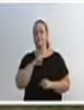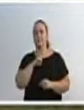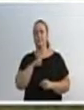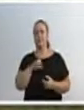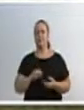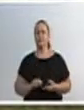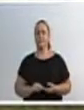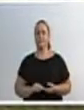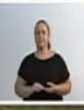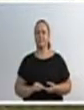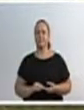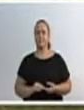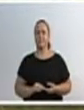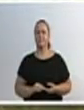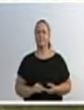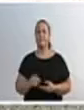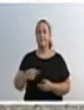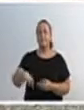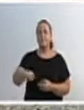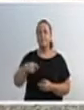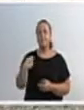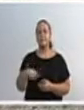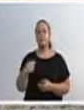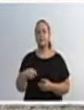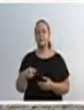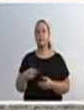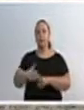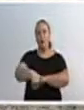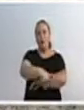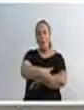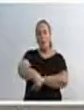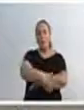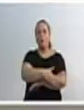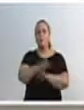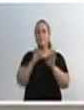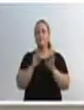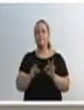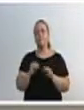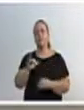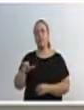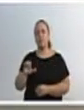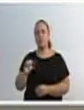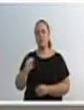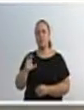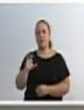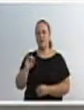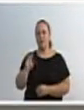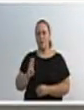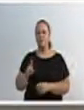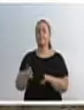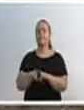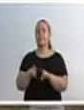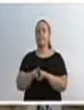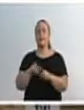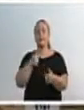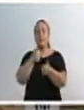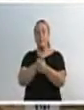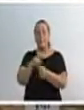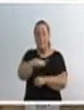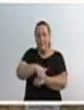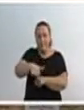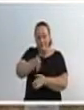precisamos que essas obras sejam atendidas na Professor Jacobi Nacha. Até porque, vereadorito, naquela região vai ser o educandário.